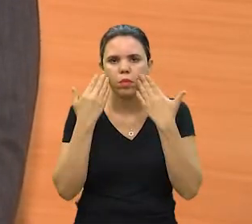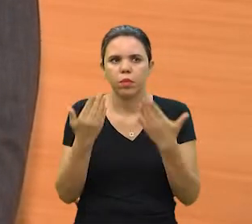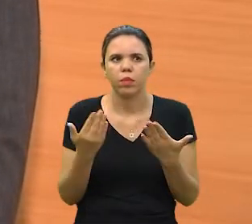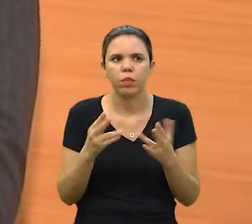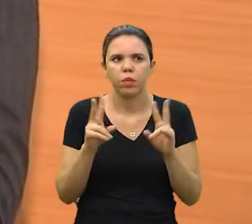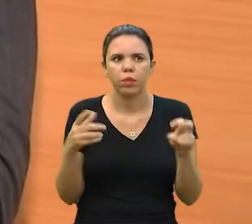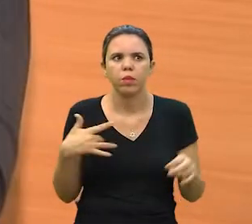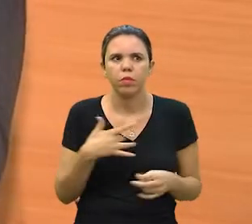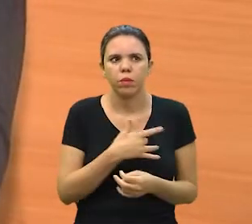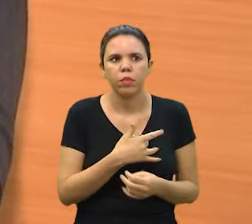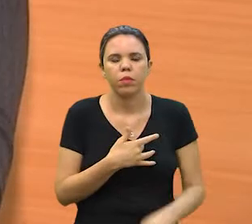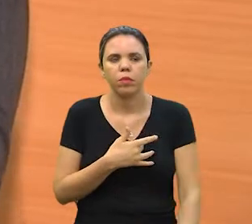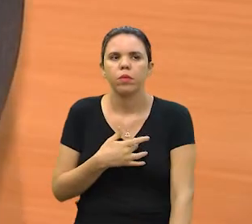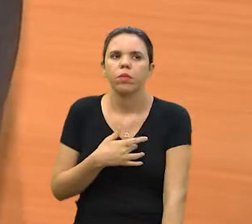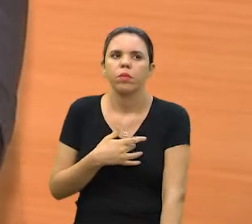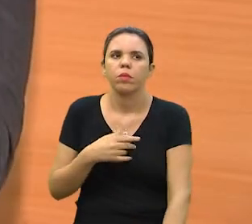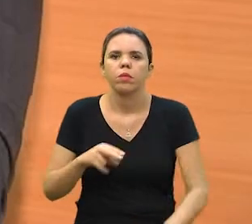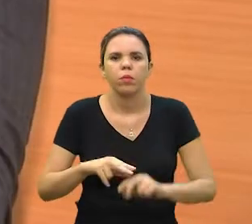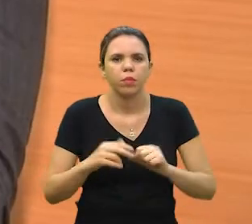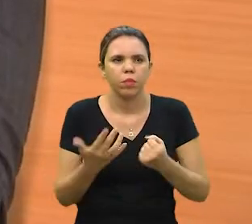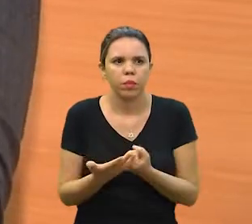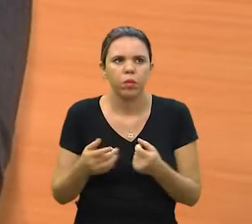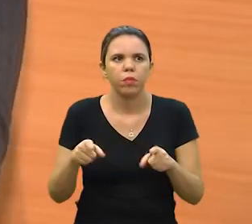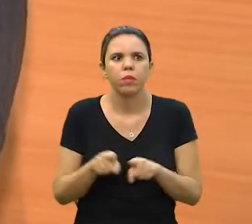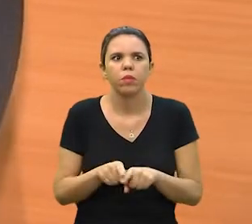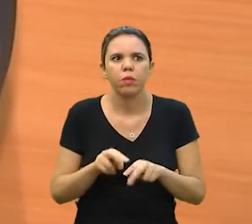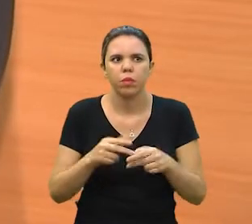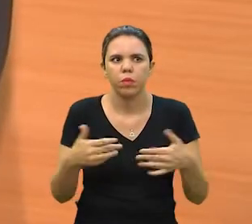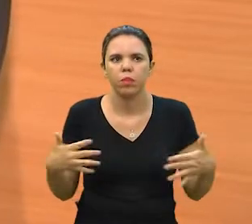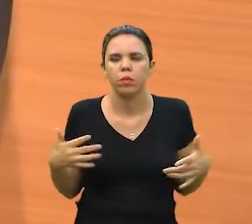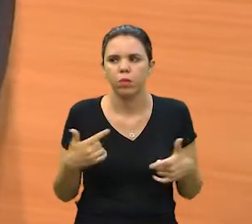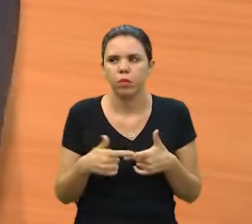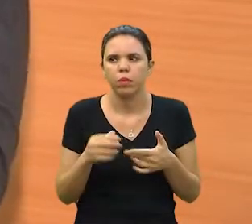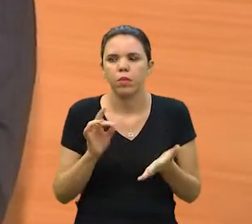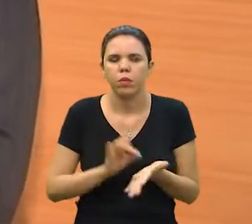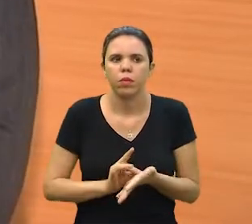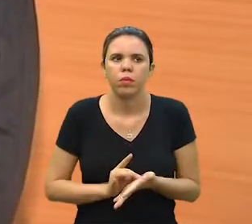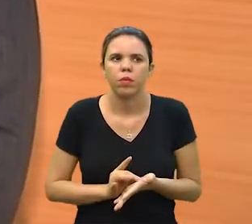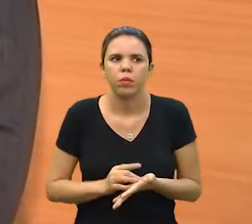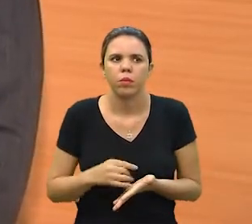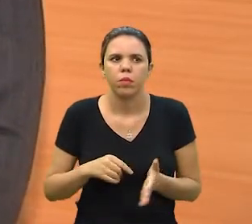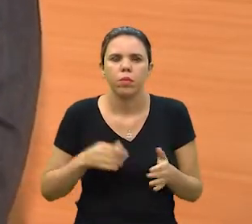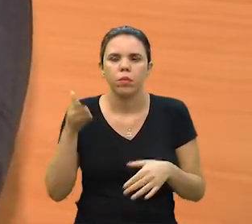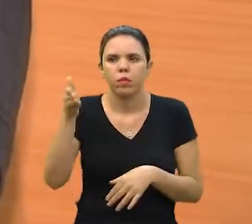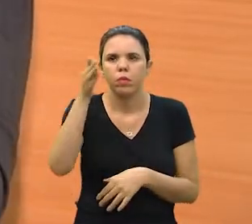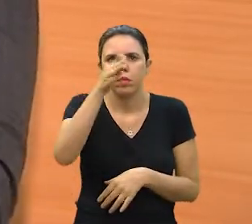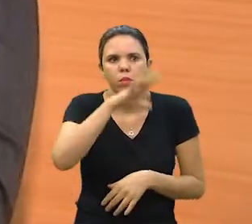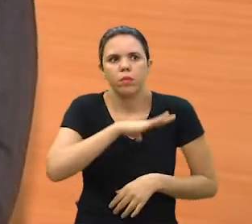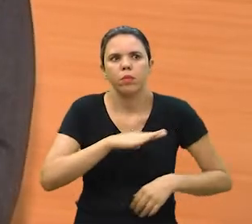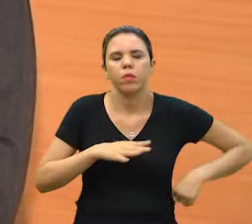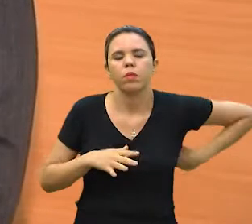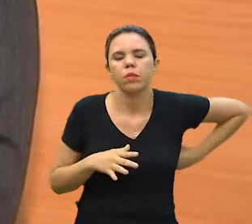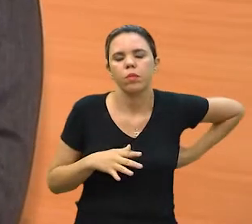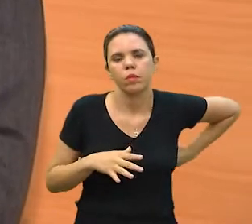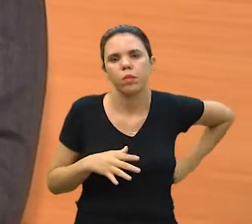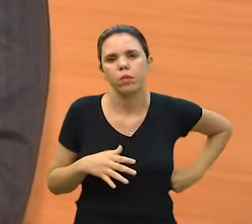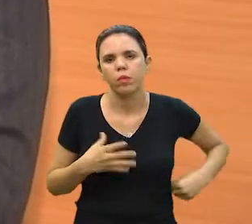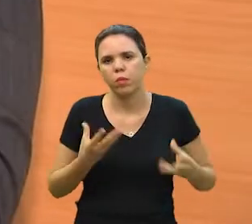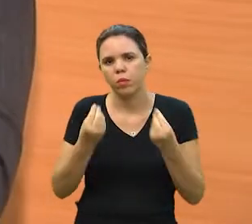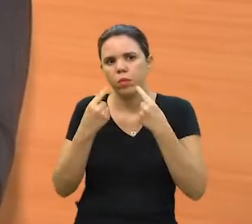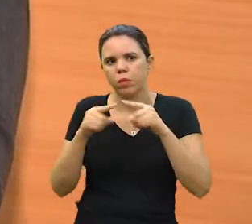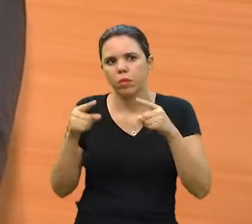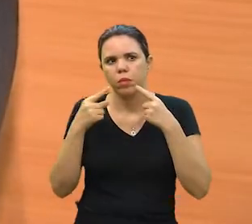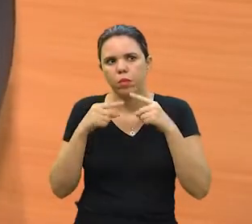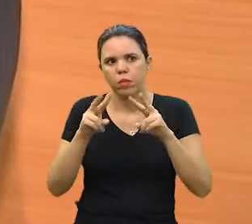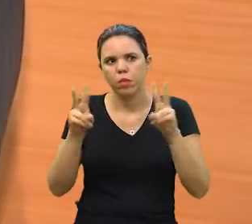foi destacado muito a questão de saúde. Não somente por conta da Covid, mas também por vários outros fatores que a gente percorreu toda a cidade e